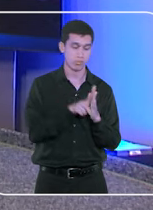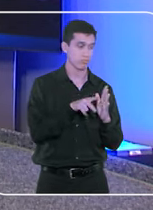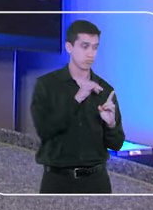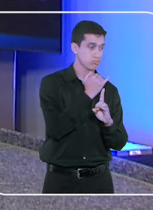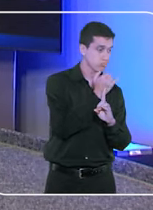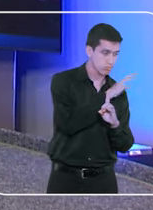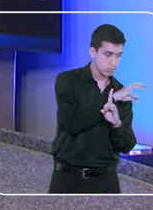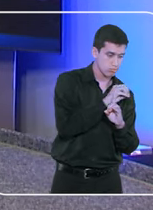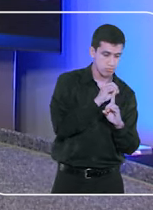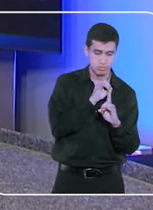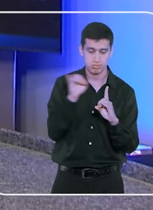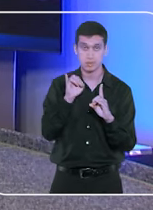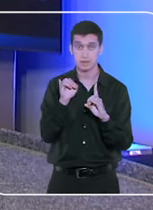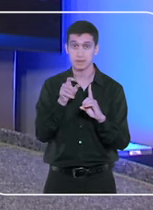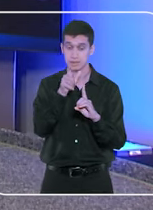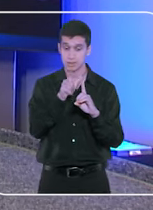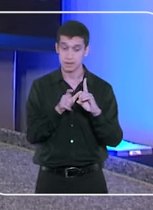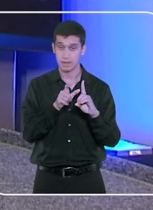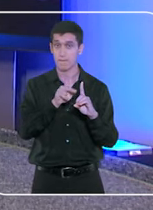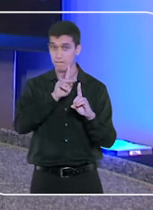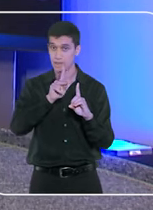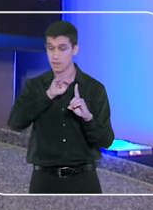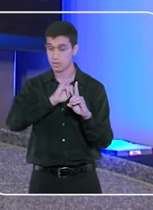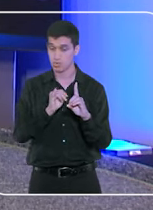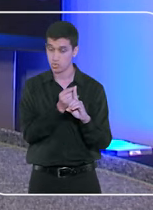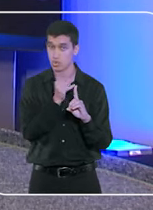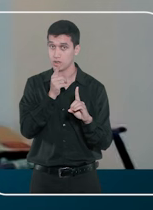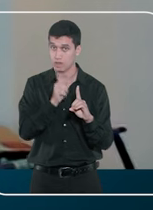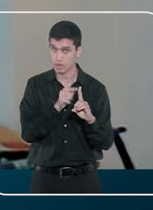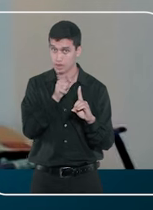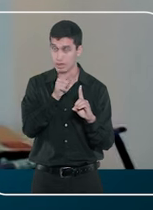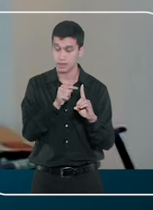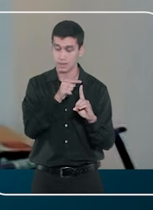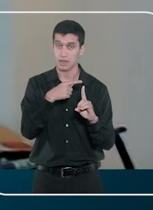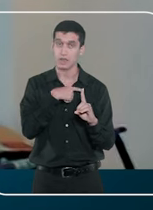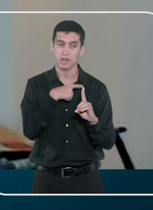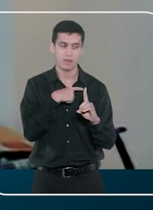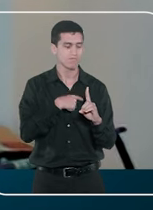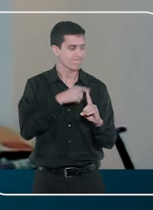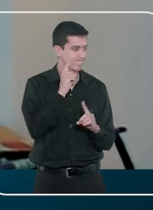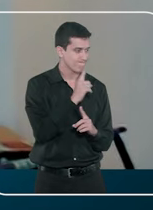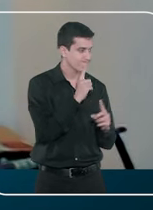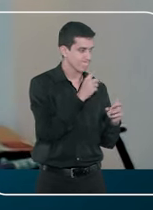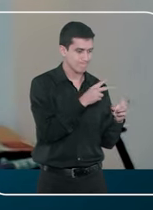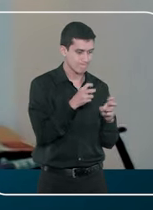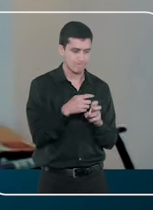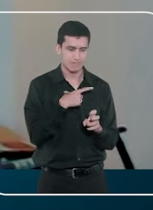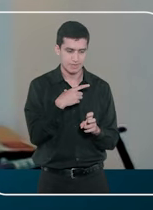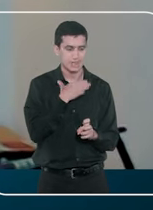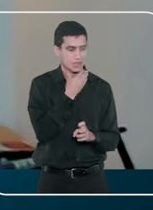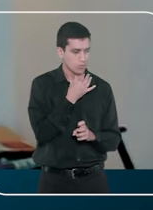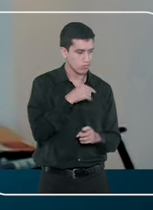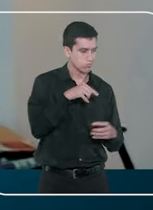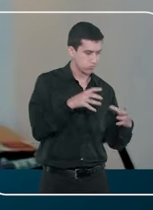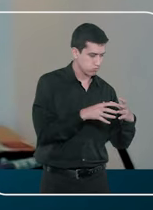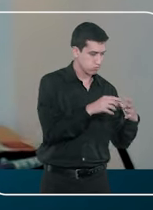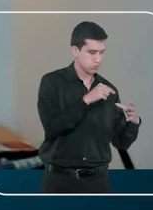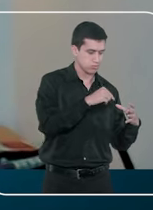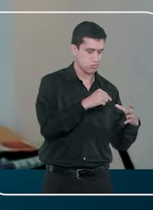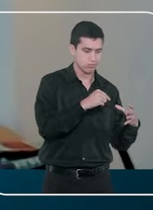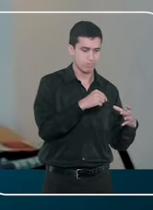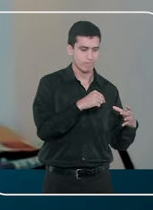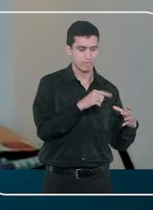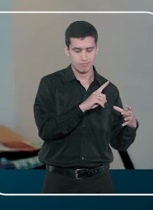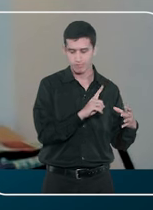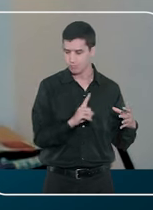pessoa jurídica que se veja envolvida em atos ilícitos, atos de corrupção de uma maneira geral, e que venha a celebrar acordos